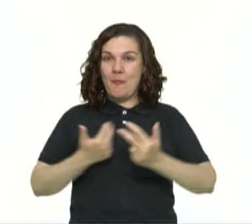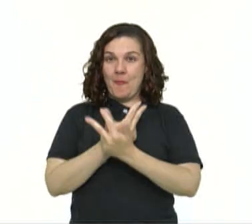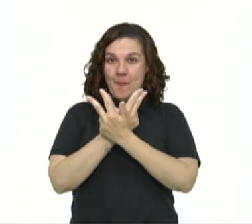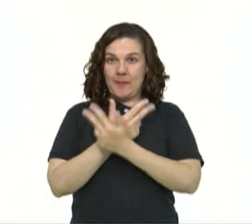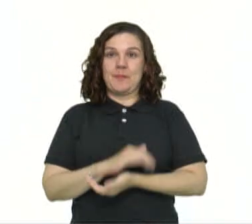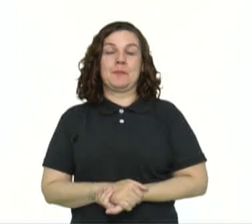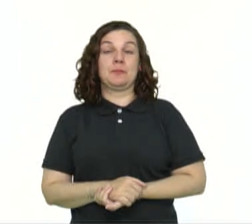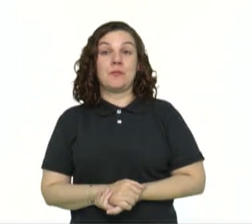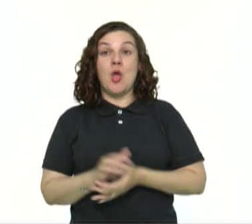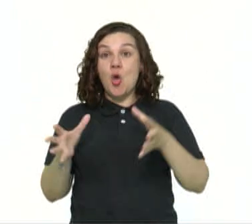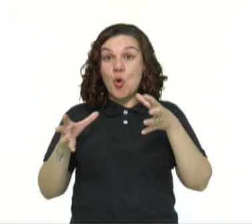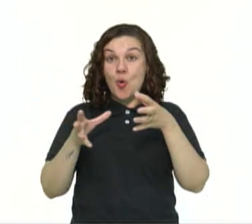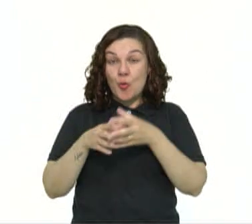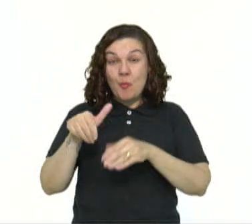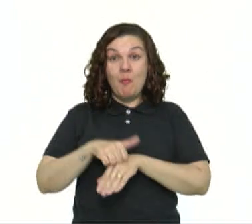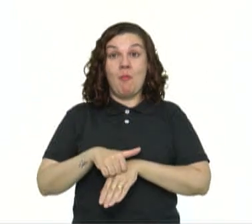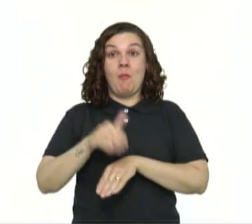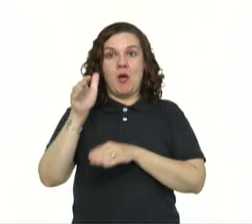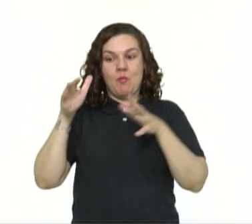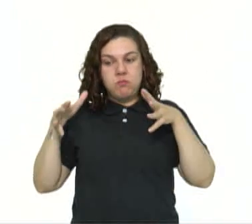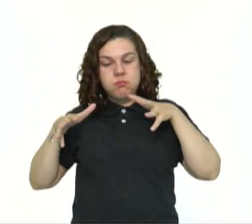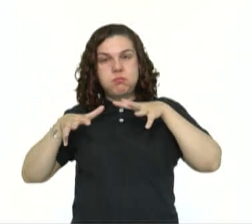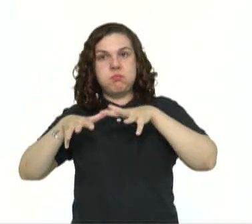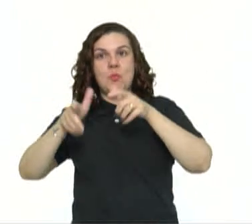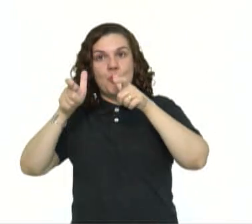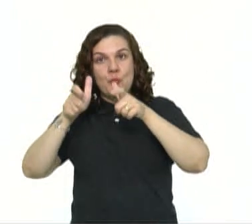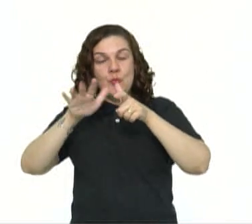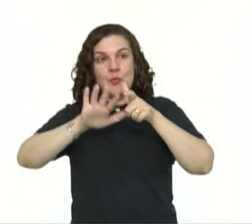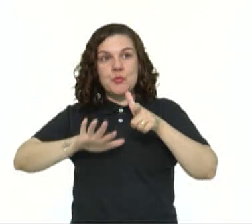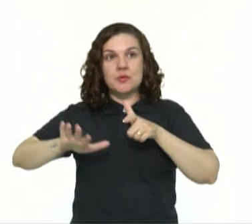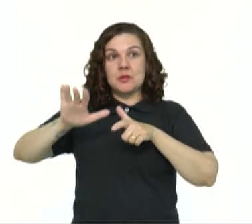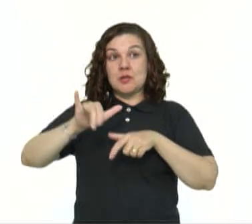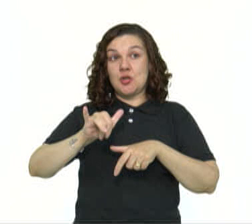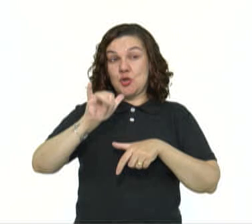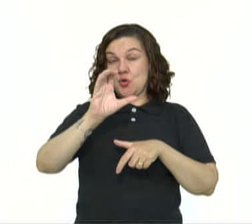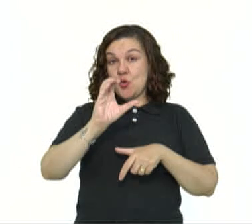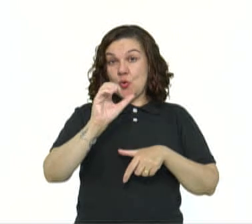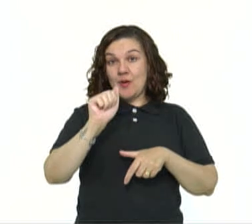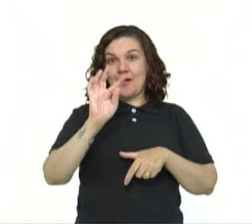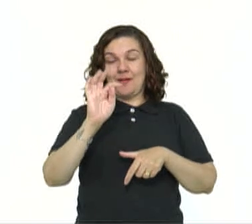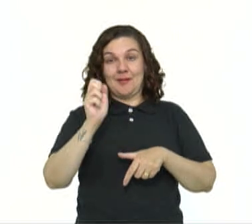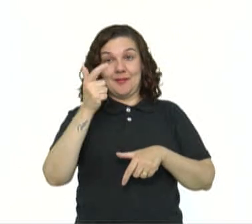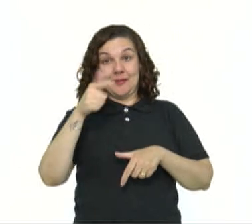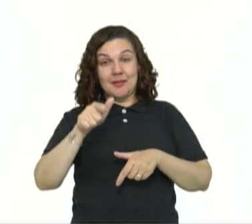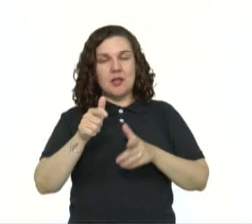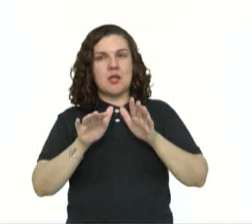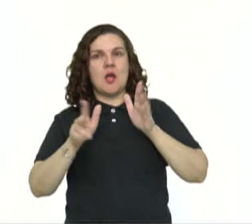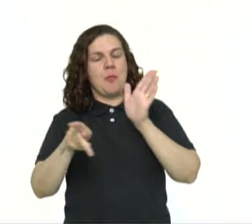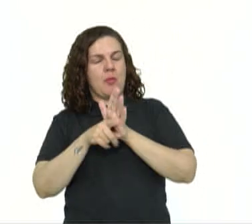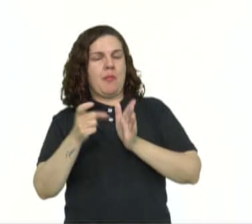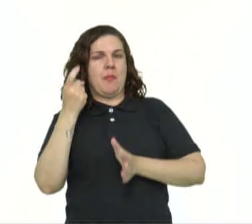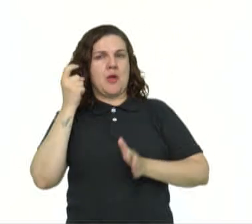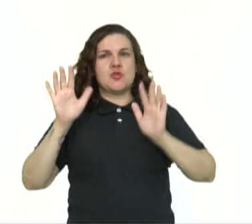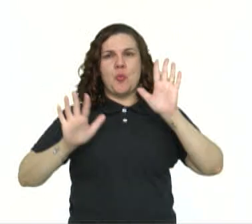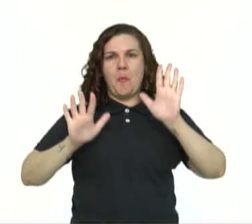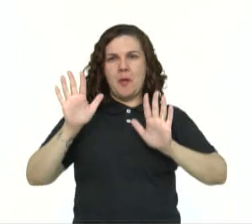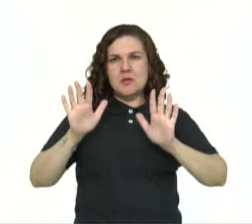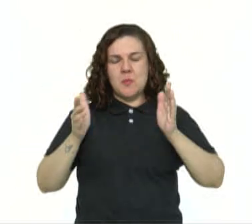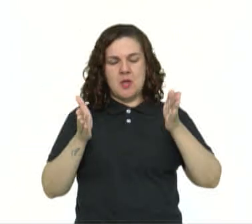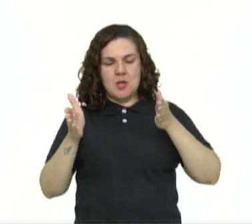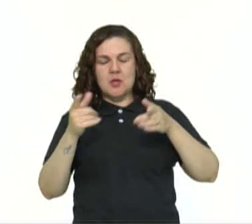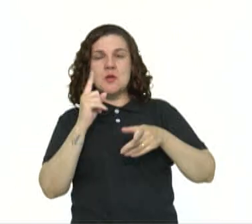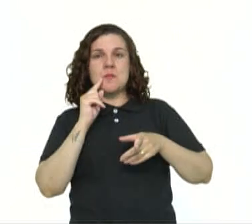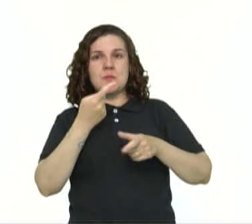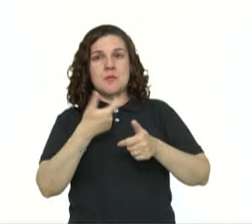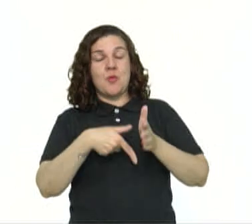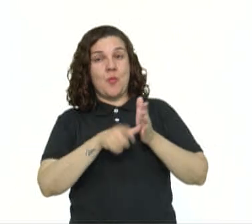O maior grupo de maias ocuparam a península de Yucatán, no México, por volta de 1000 anos